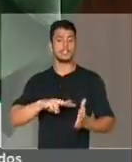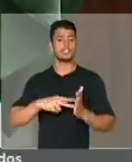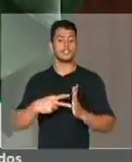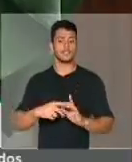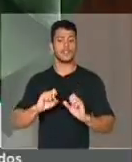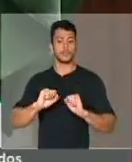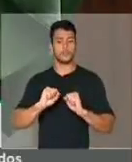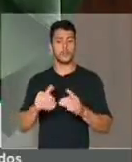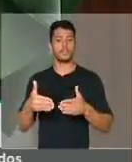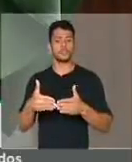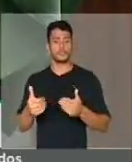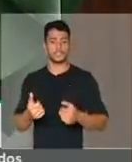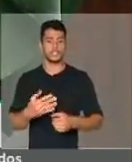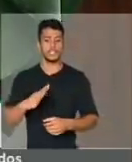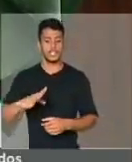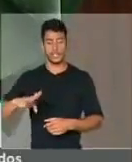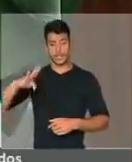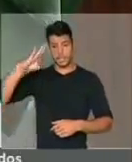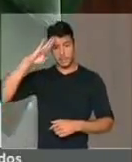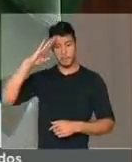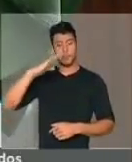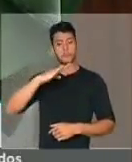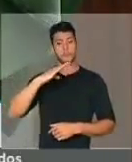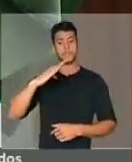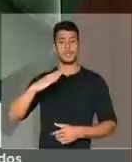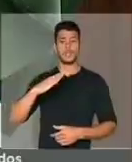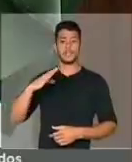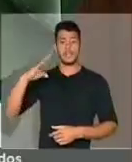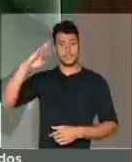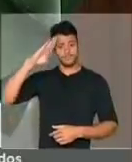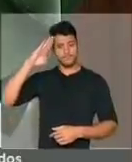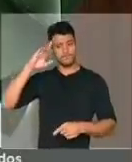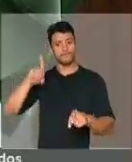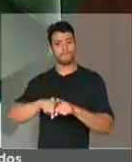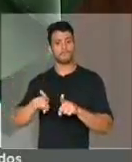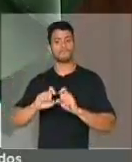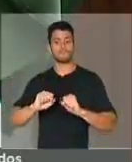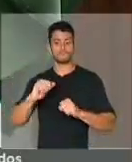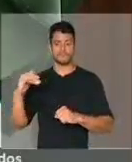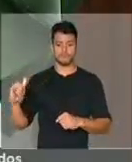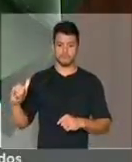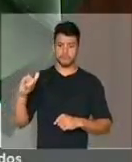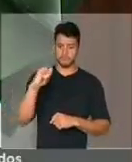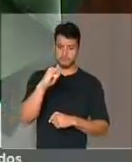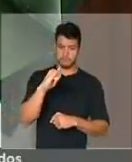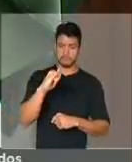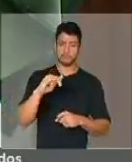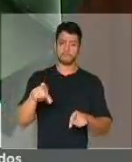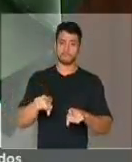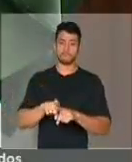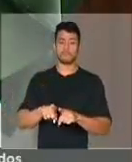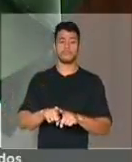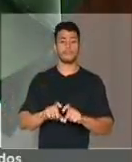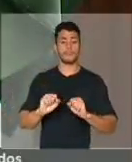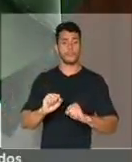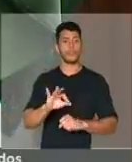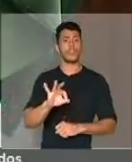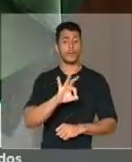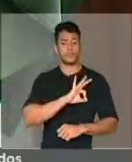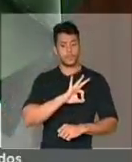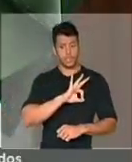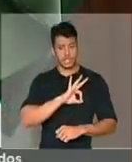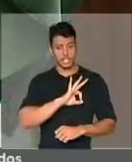requisitar militares do Exército, da Aeronáutica, da Marinha, mas também pode integrantes da Polícia Federal, da